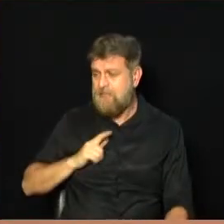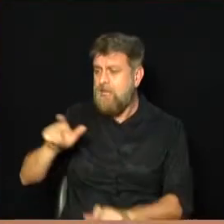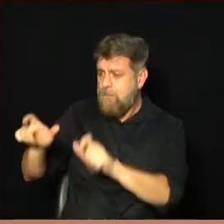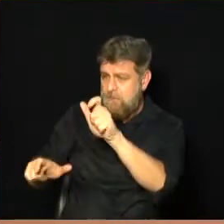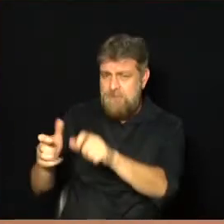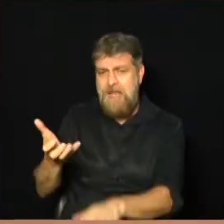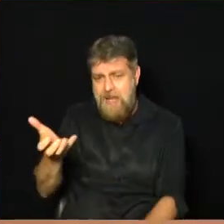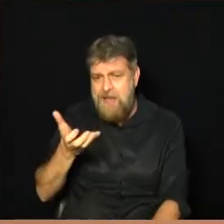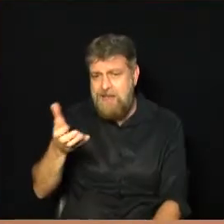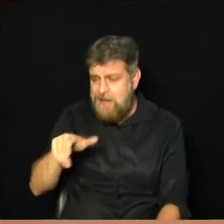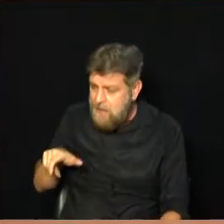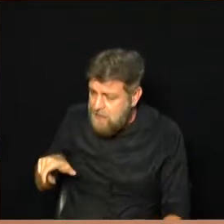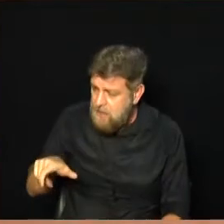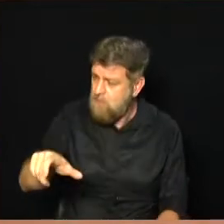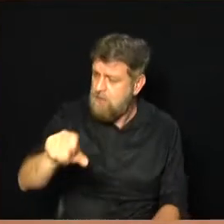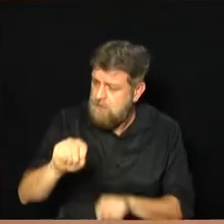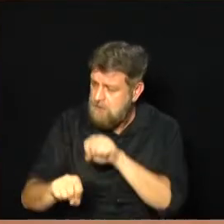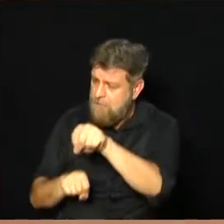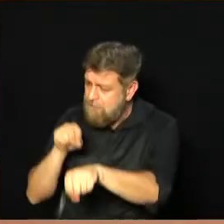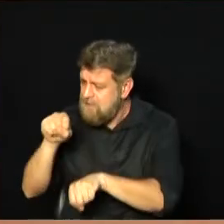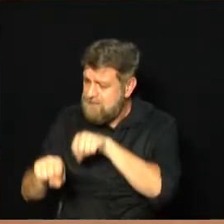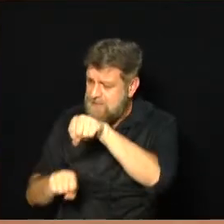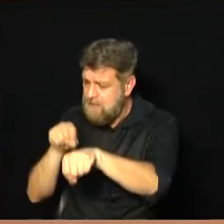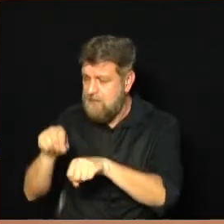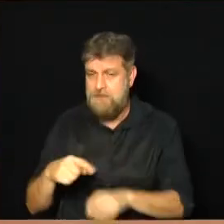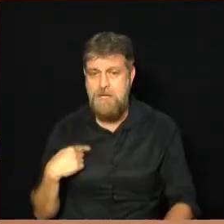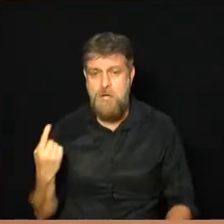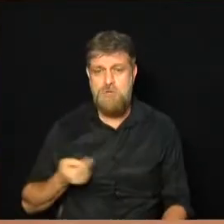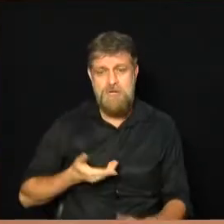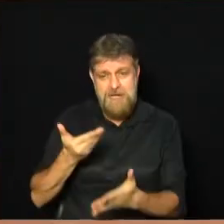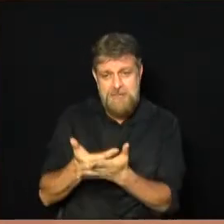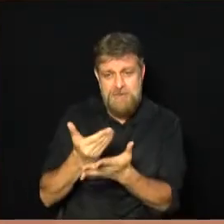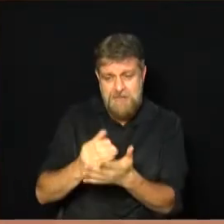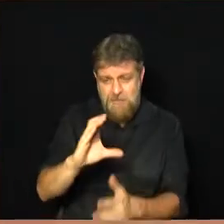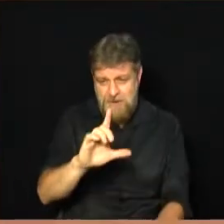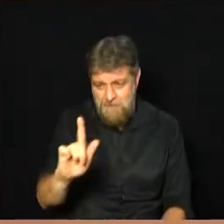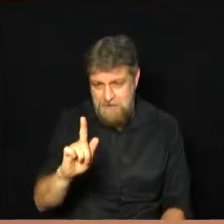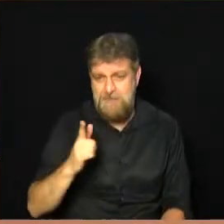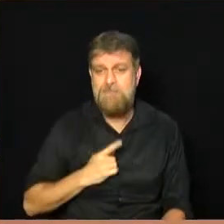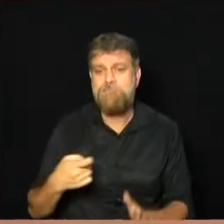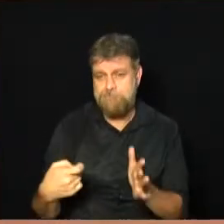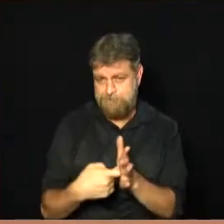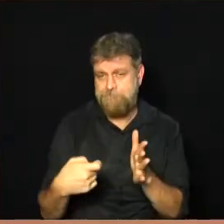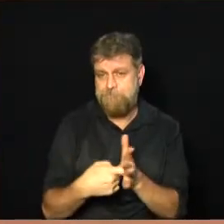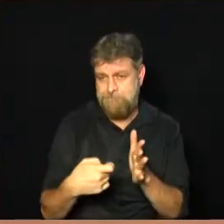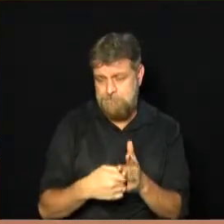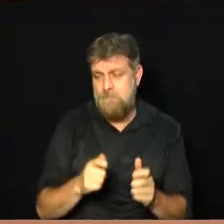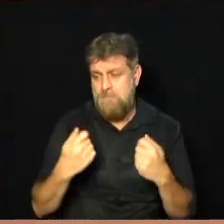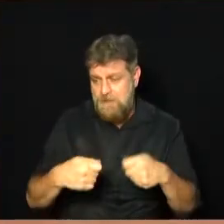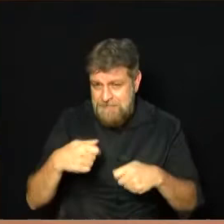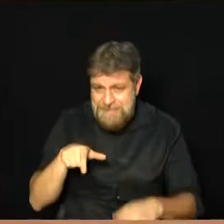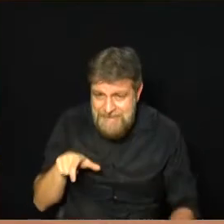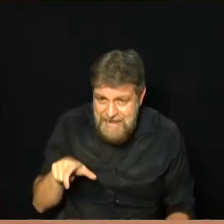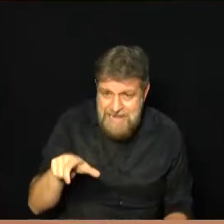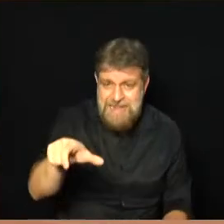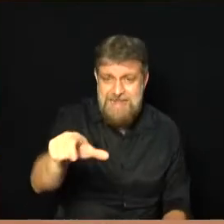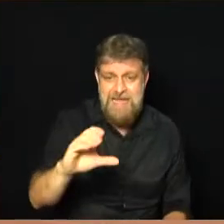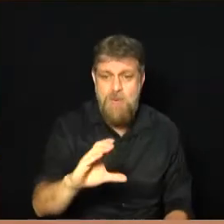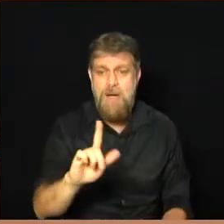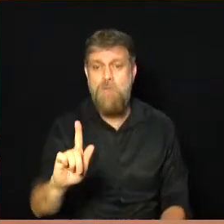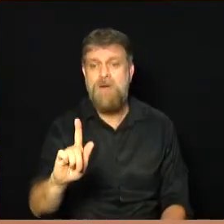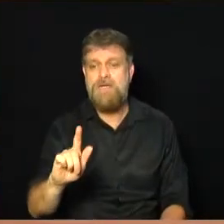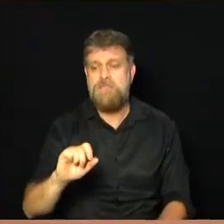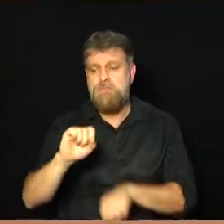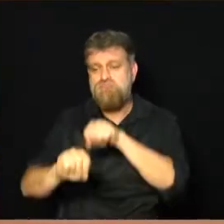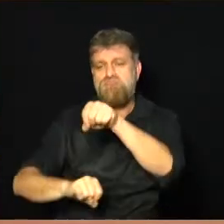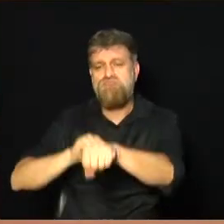Campinas. Então, inclusive na Comissão de Estudos do Campo Grande, a gente aponta essa necessidade. Ali no Campo Grande, no corredor, mas não só,